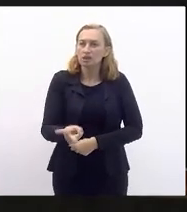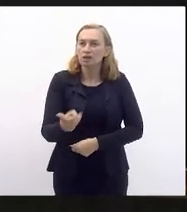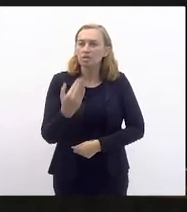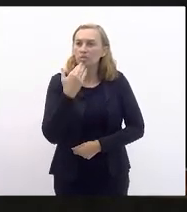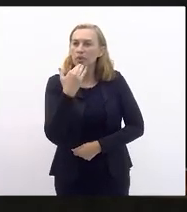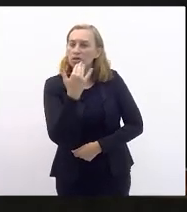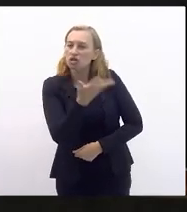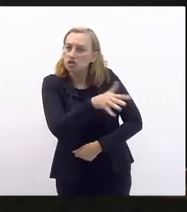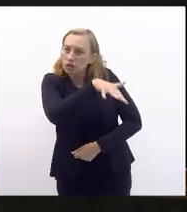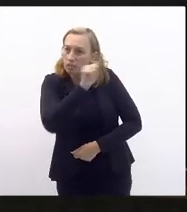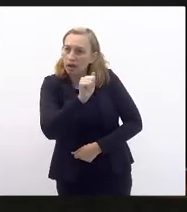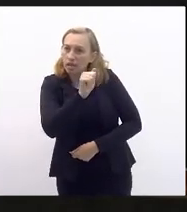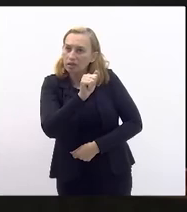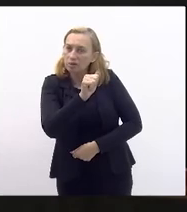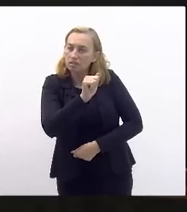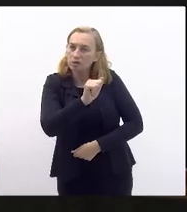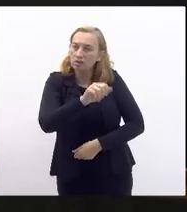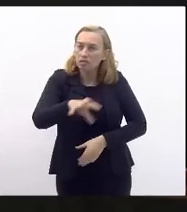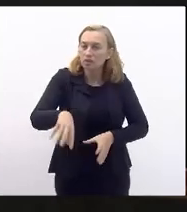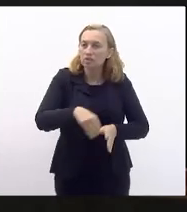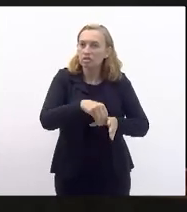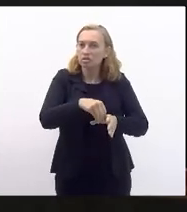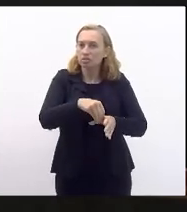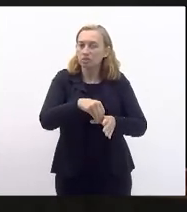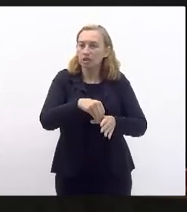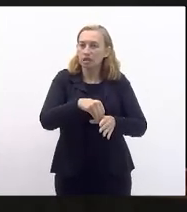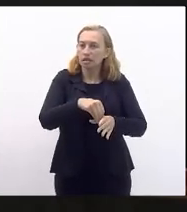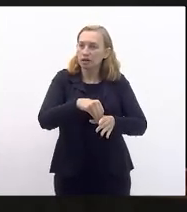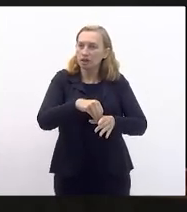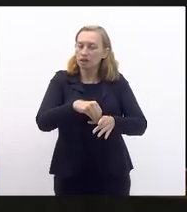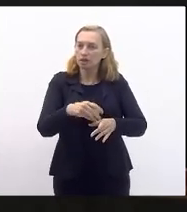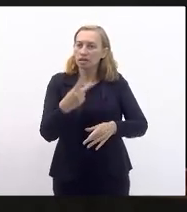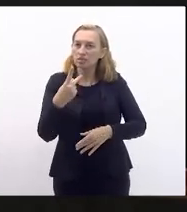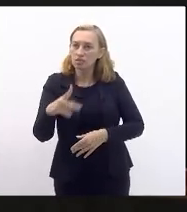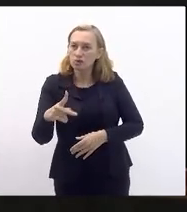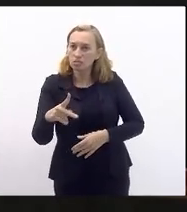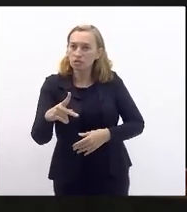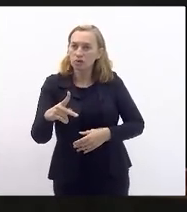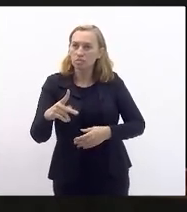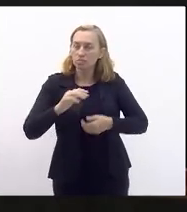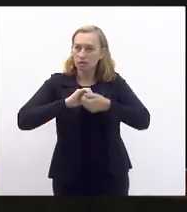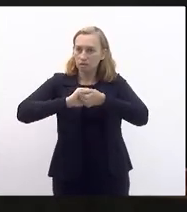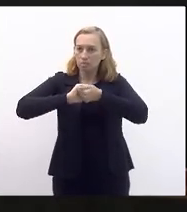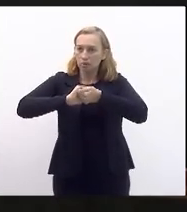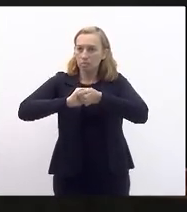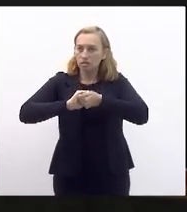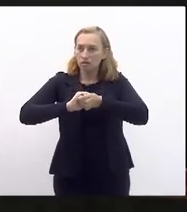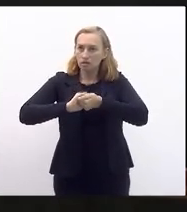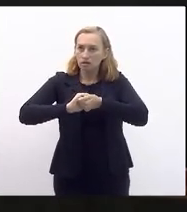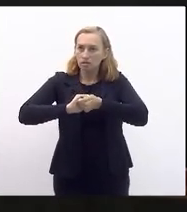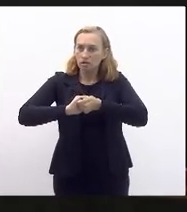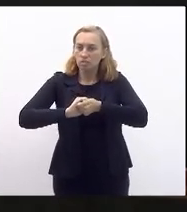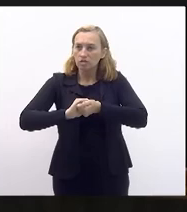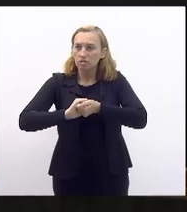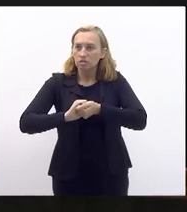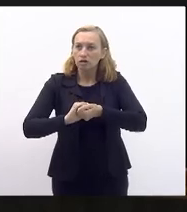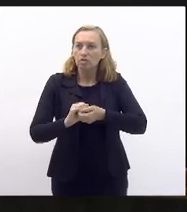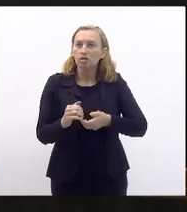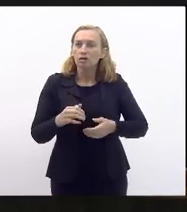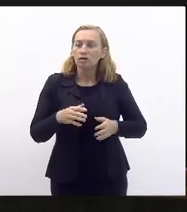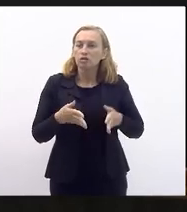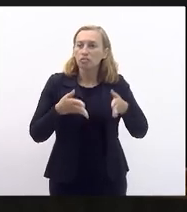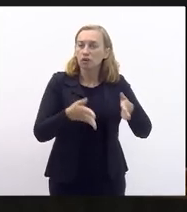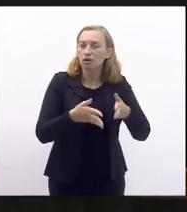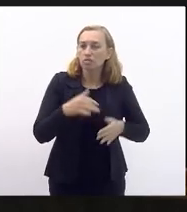solicitado emprega seu braço forte e a sua mão amiga cujo reflexos positivos